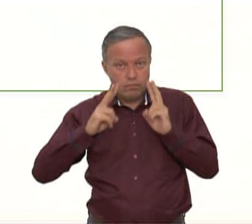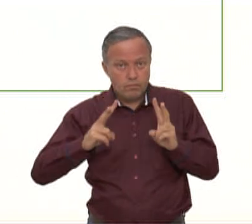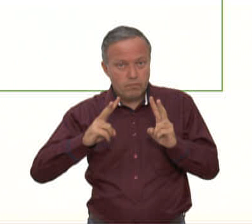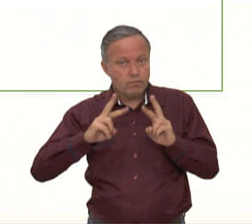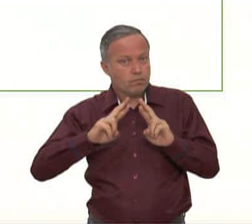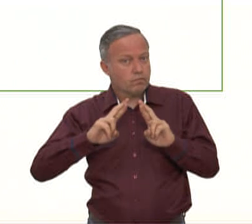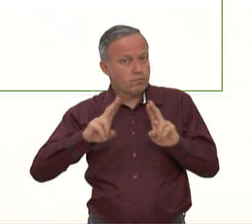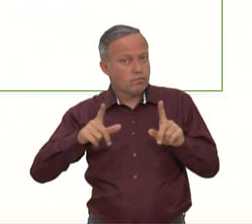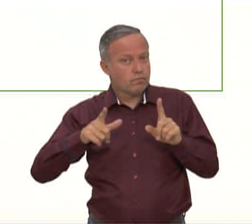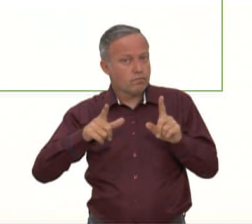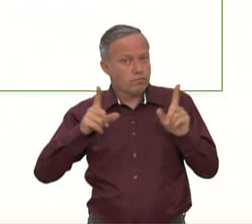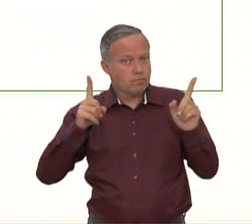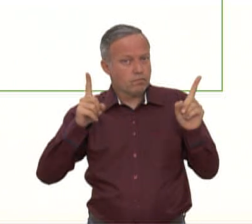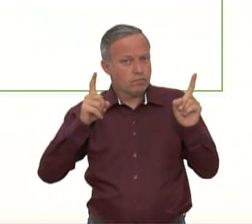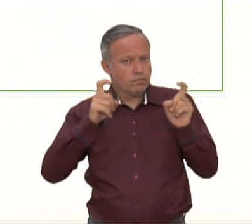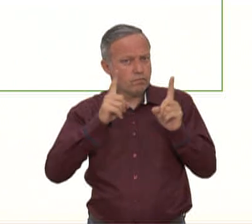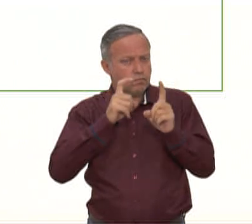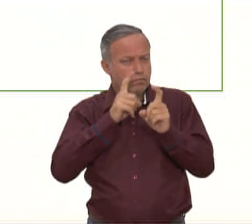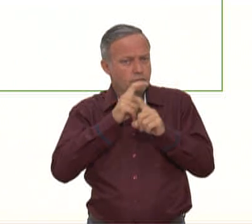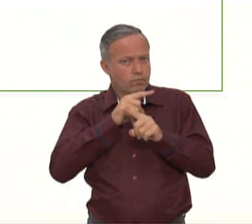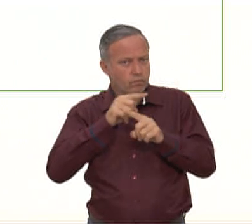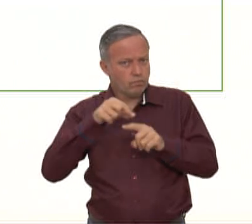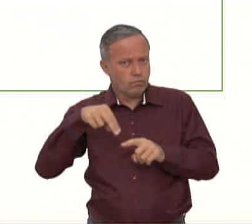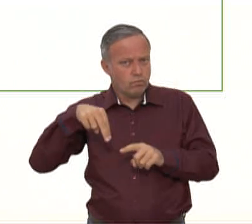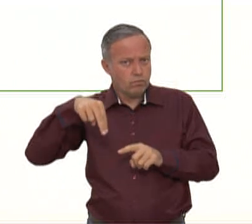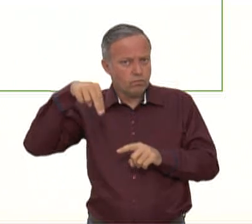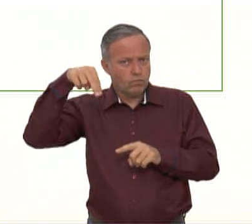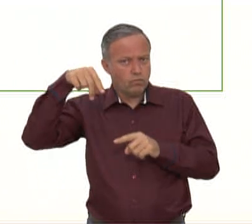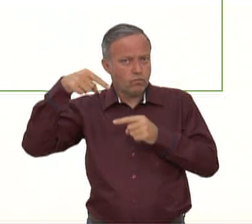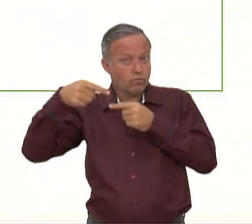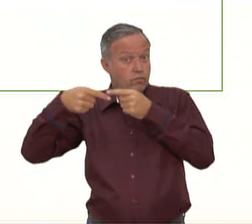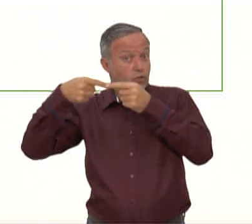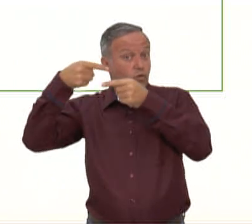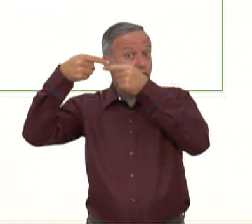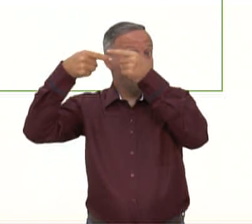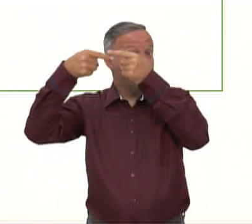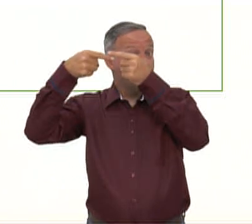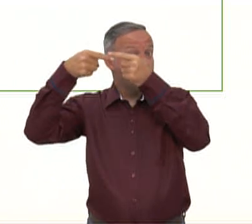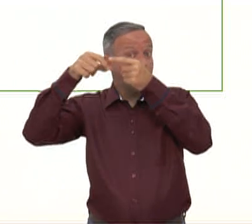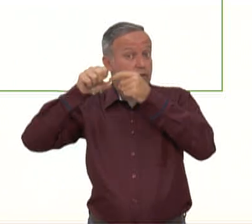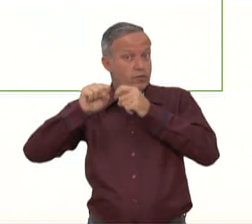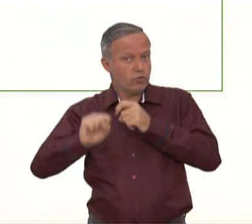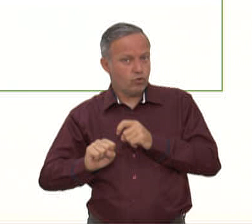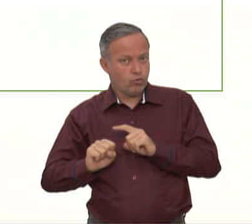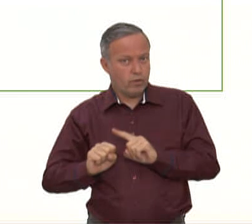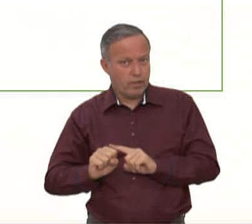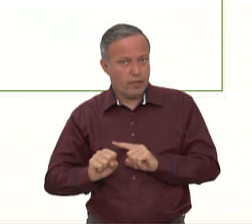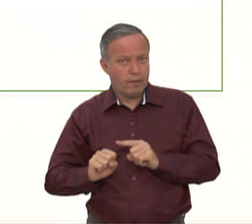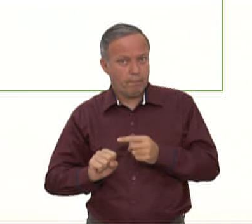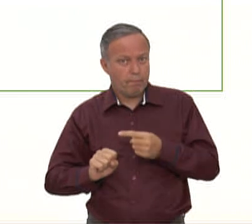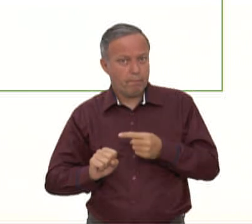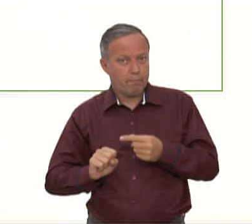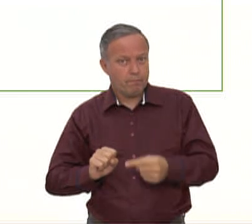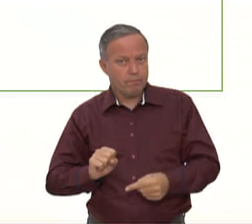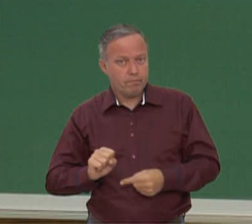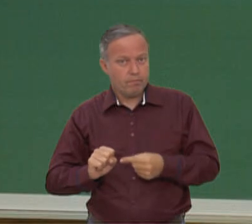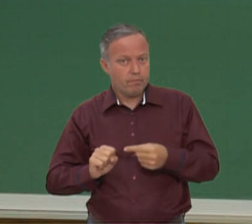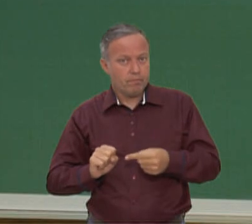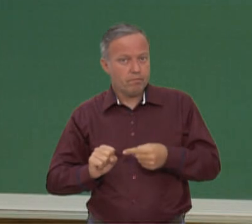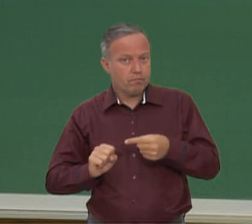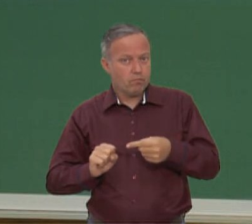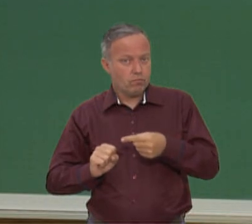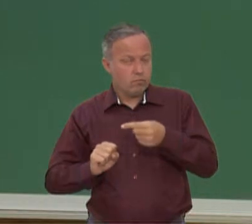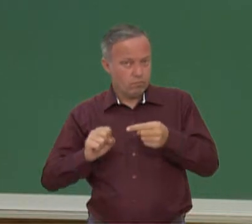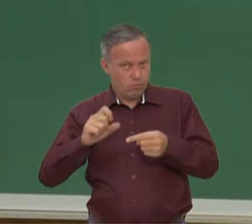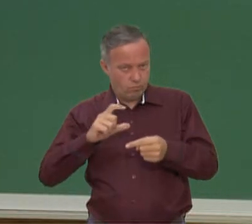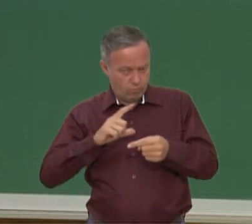né, de dividir os países em norte desenvolvido e sul subdesenvolvido. Porque nós temos países que estão no sul que já têm um